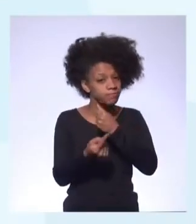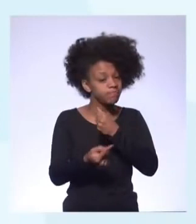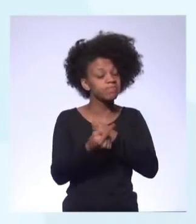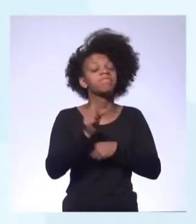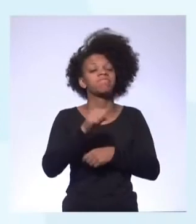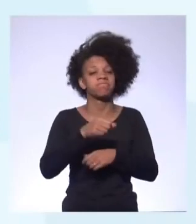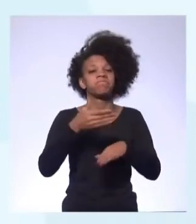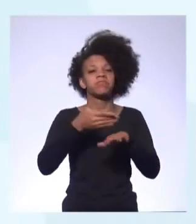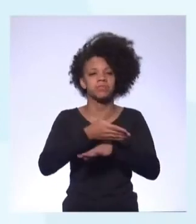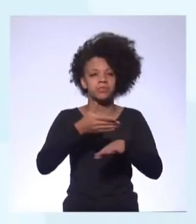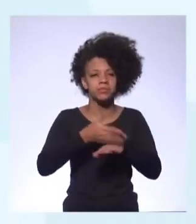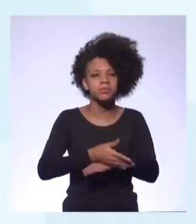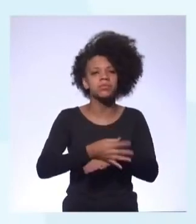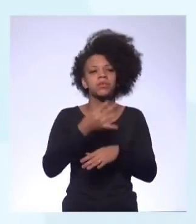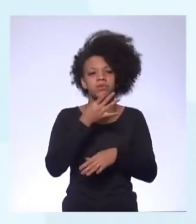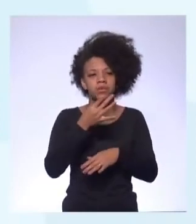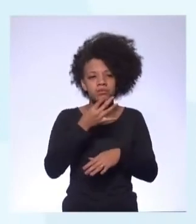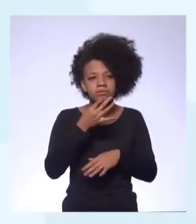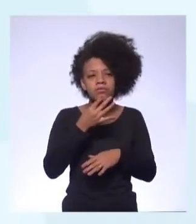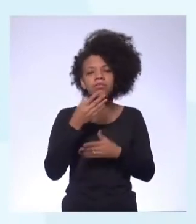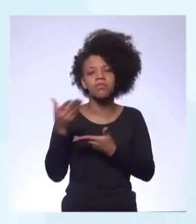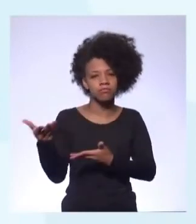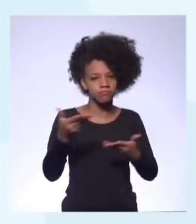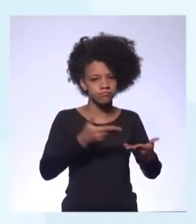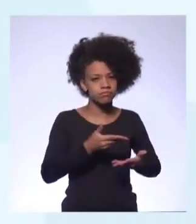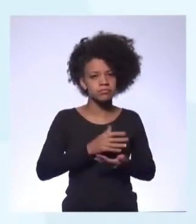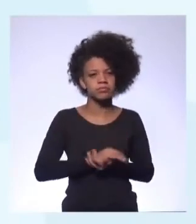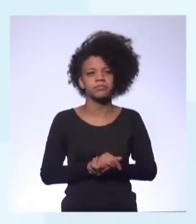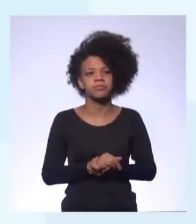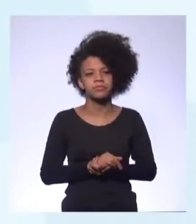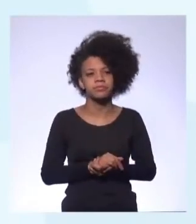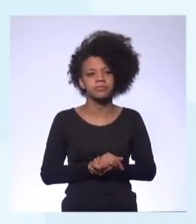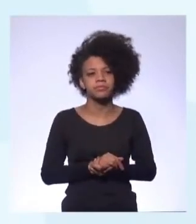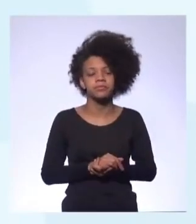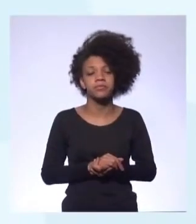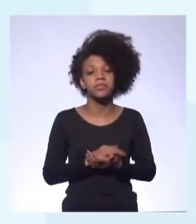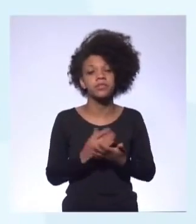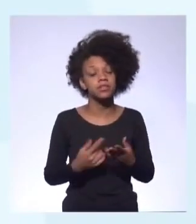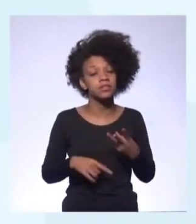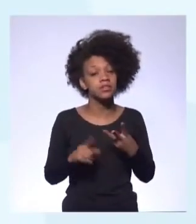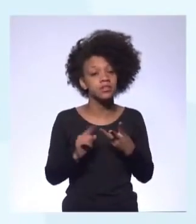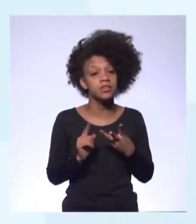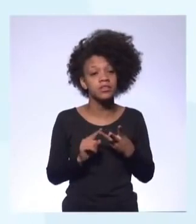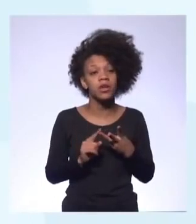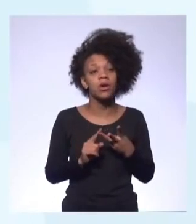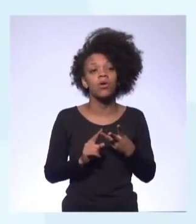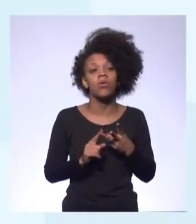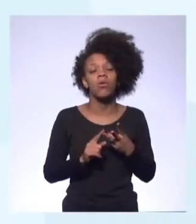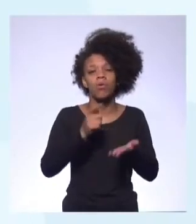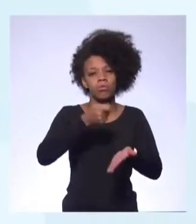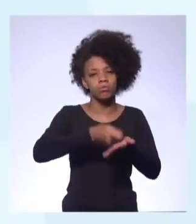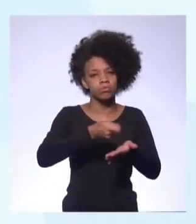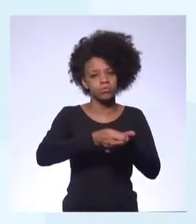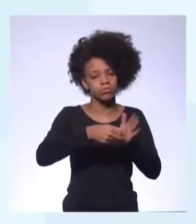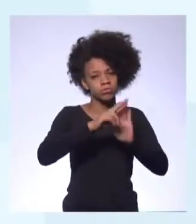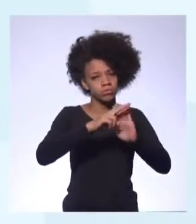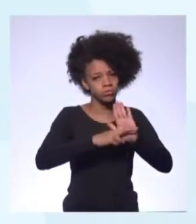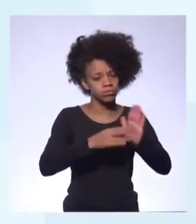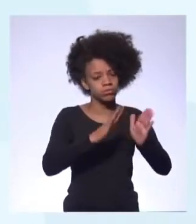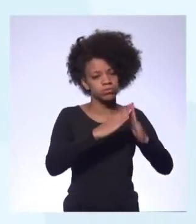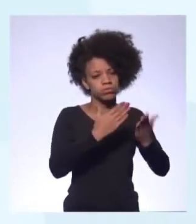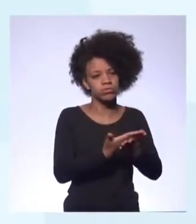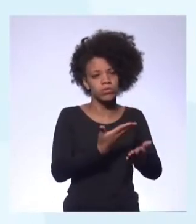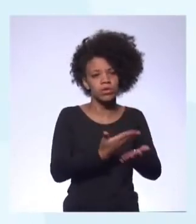participar, conhecer, receber. Daqui a pouco a gente vai falar um pouquinho disso. E o regimento escolar regulamenta as normas e